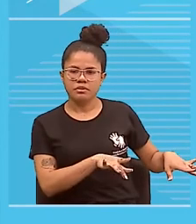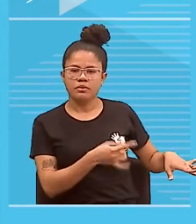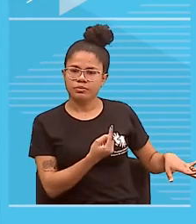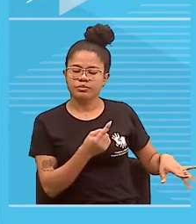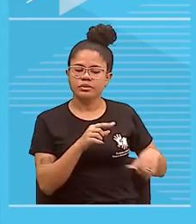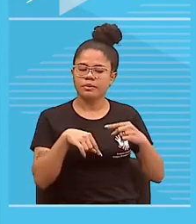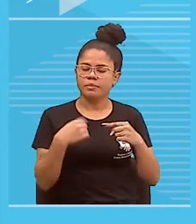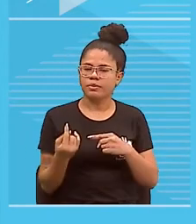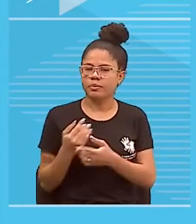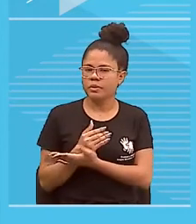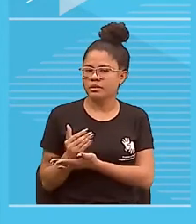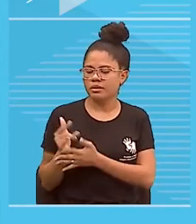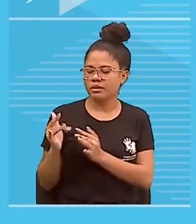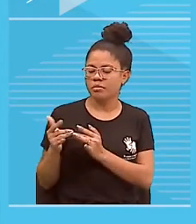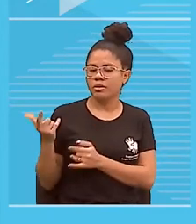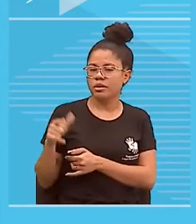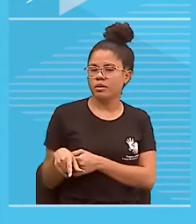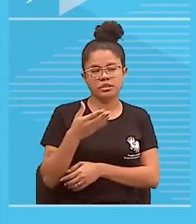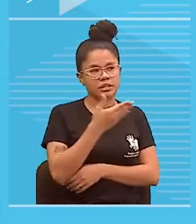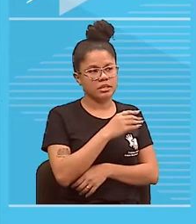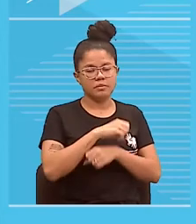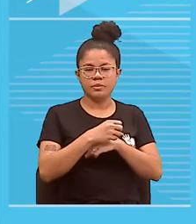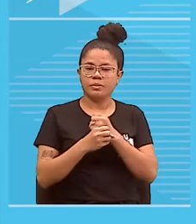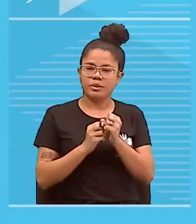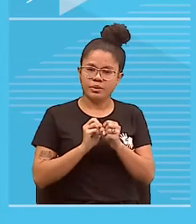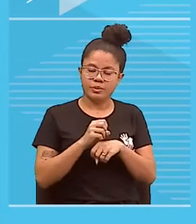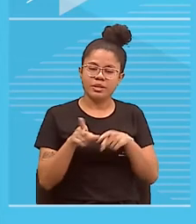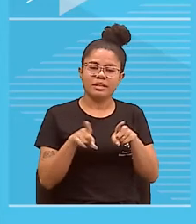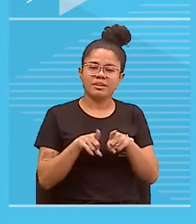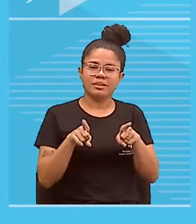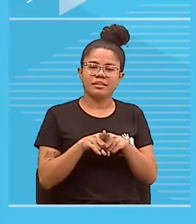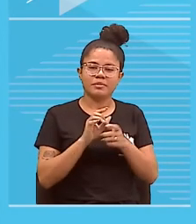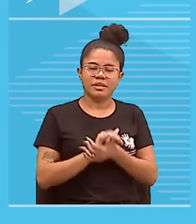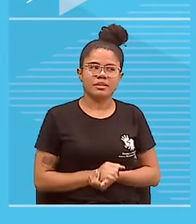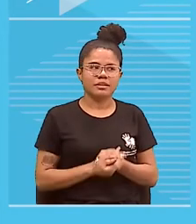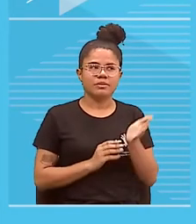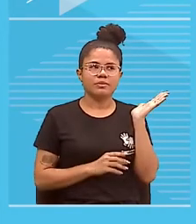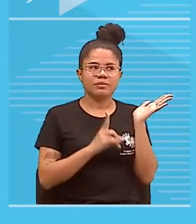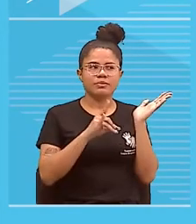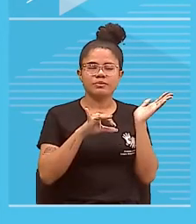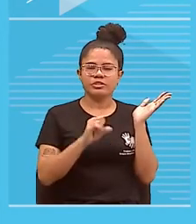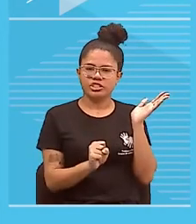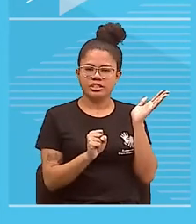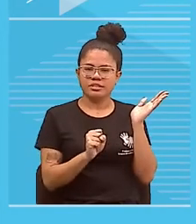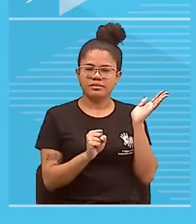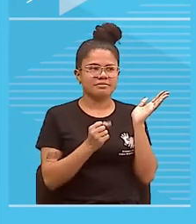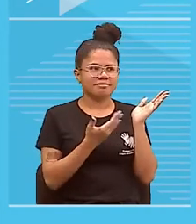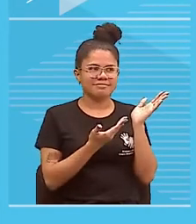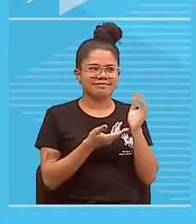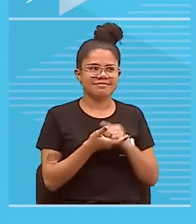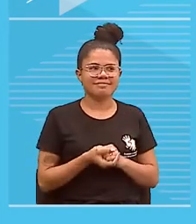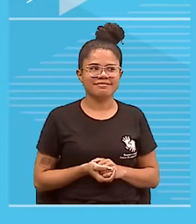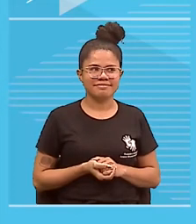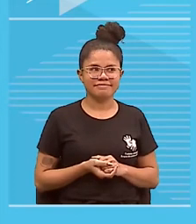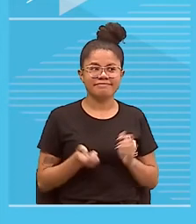é isso que elas molequinhos fazem na formação dos dissacarídeos eu preciso eliminar